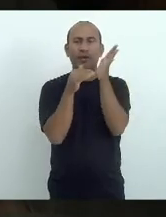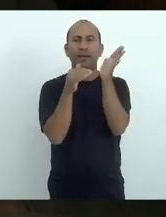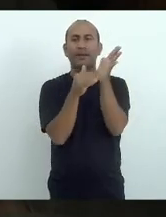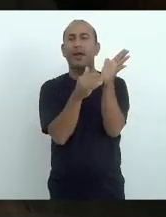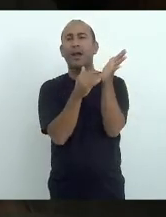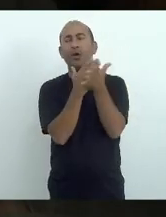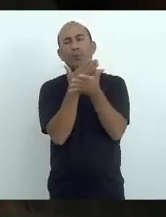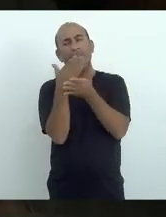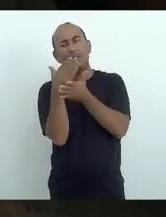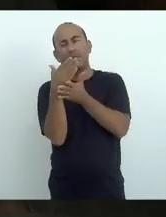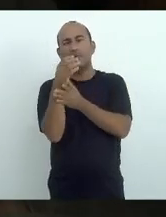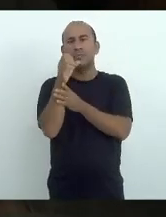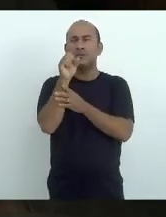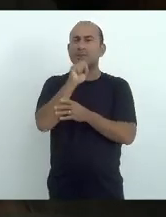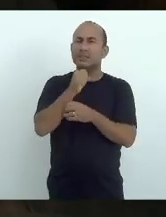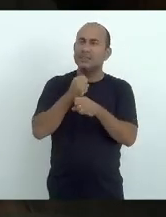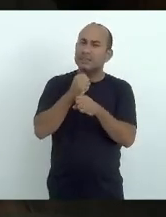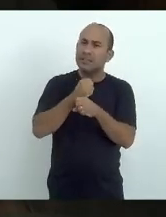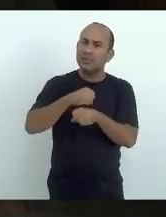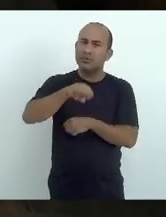anos 80